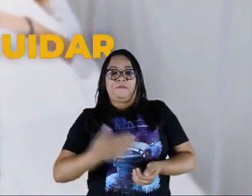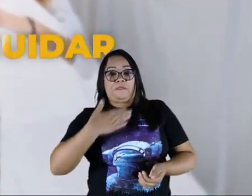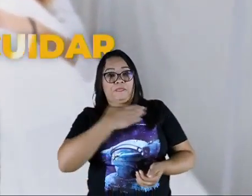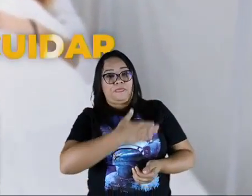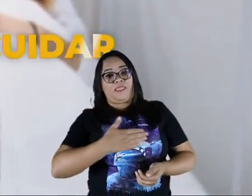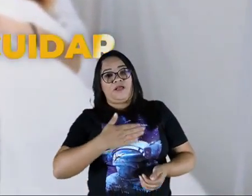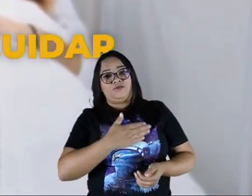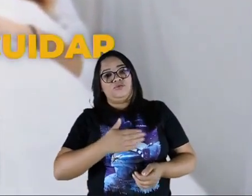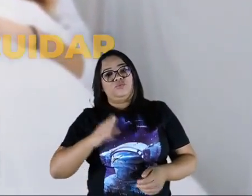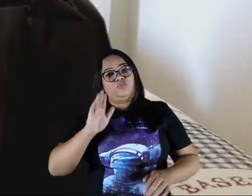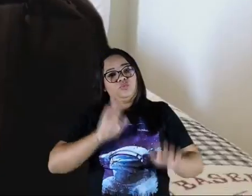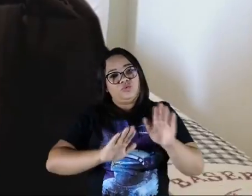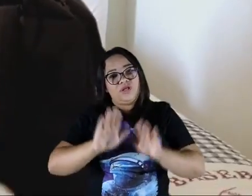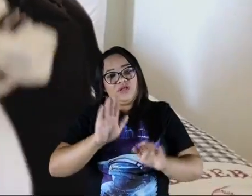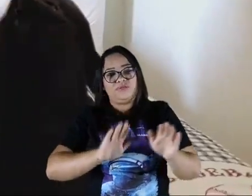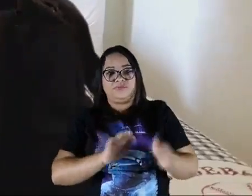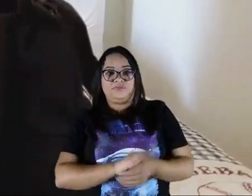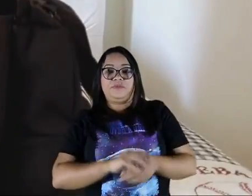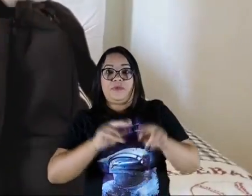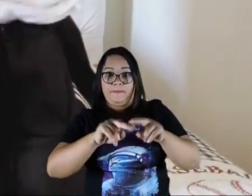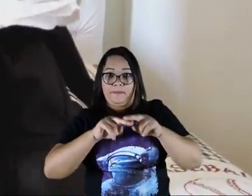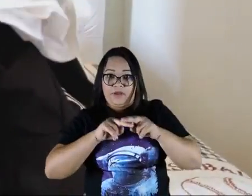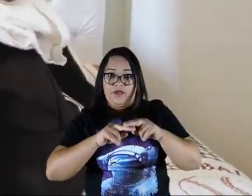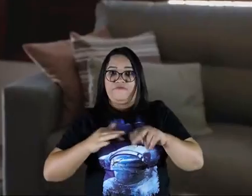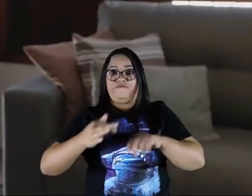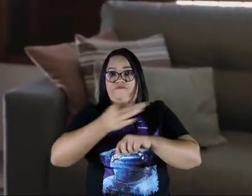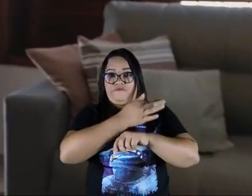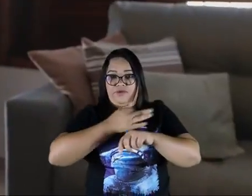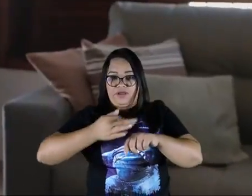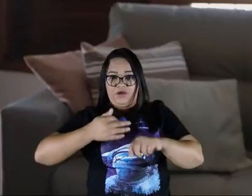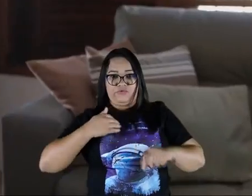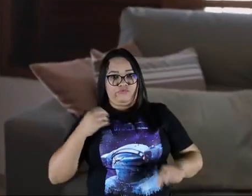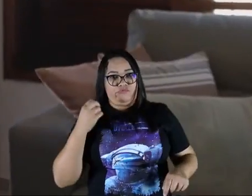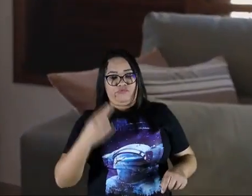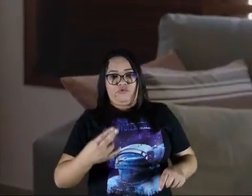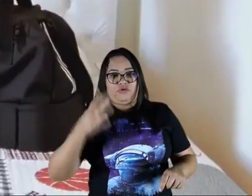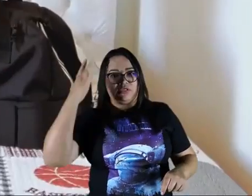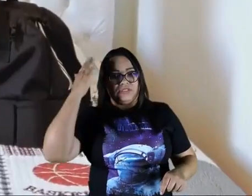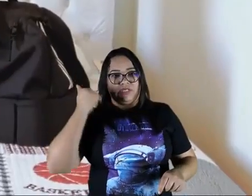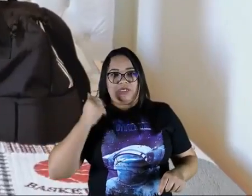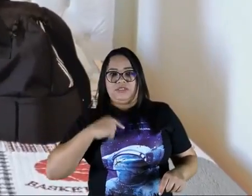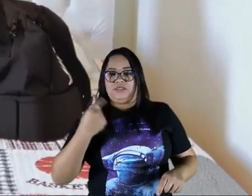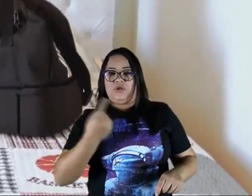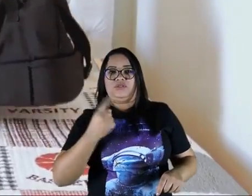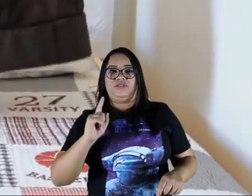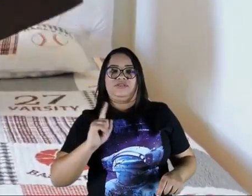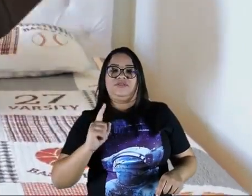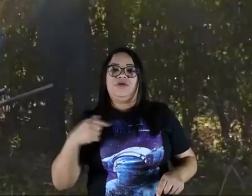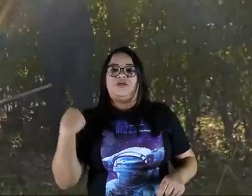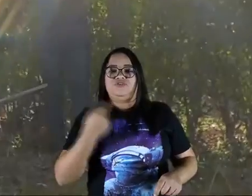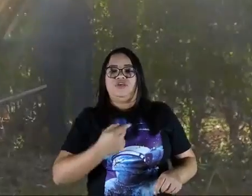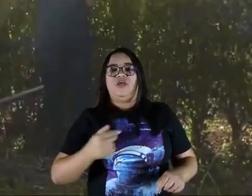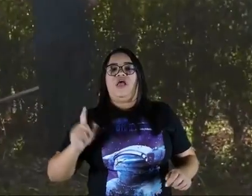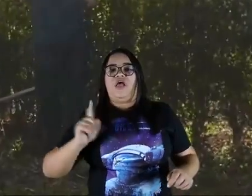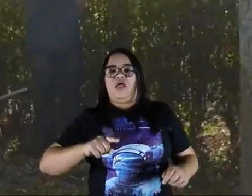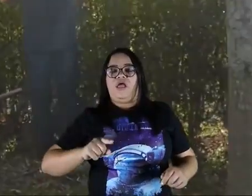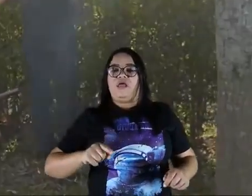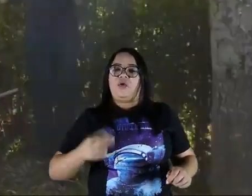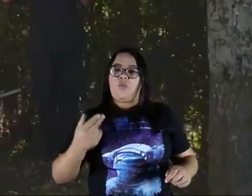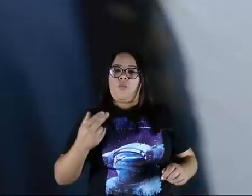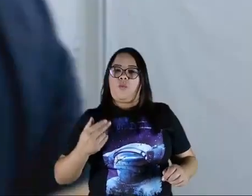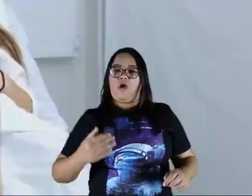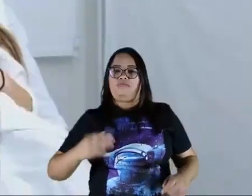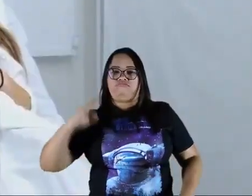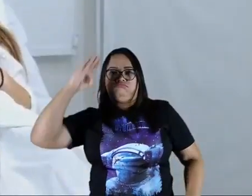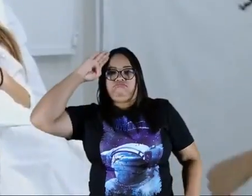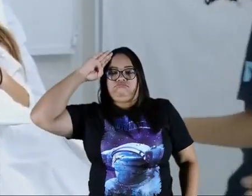Gosto de cuidar. Por isso, nessas férias, eu vou. Eu sei que não estou só. Somos um exército. O